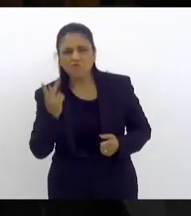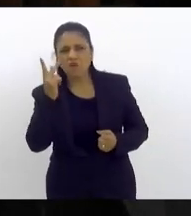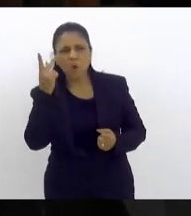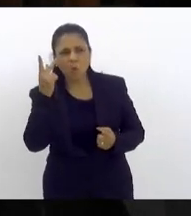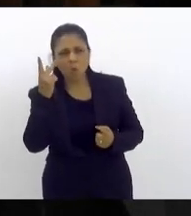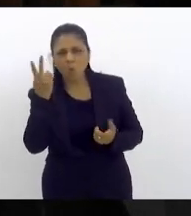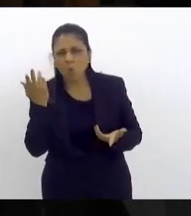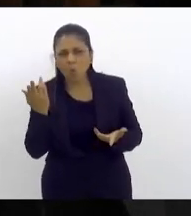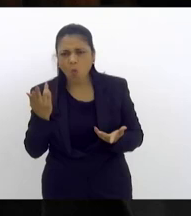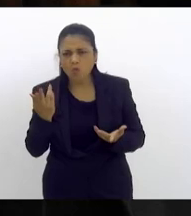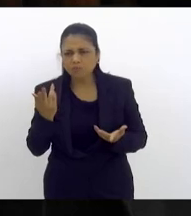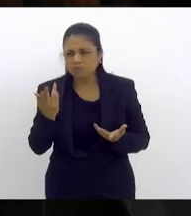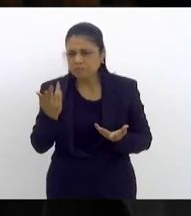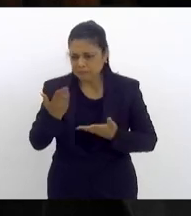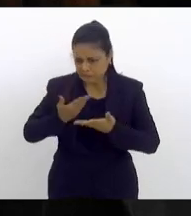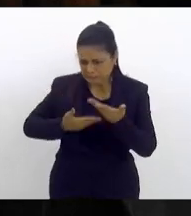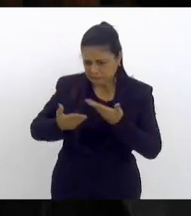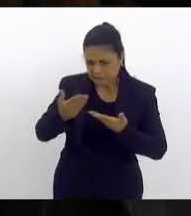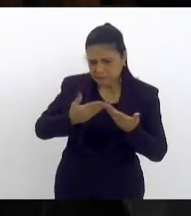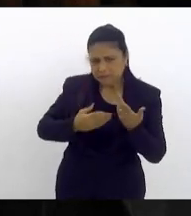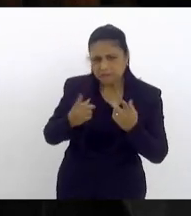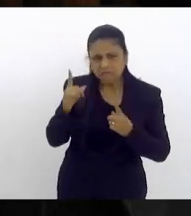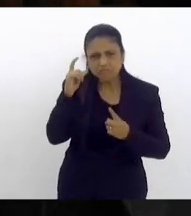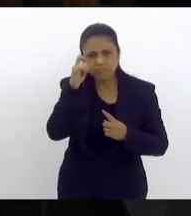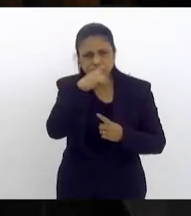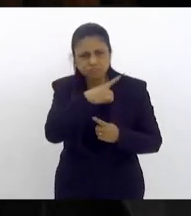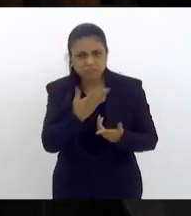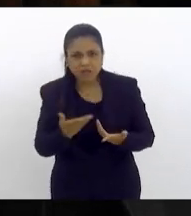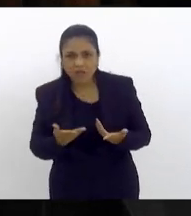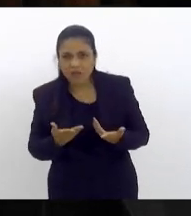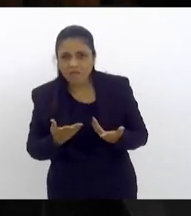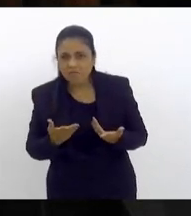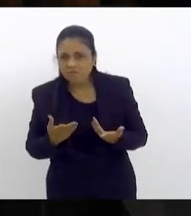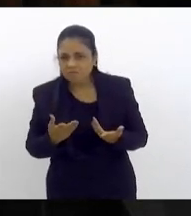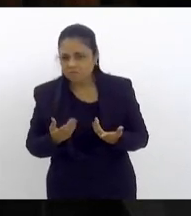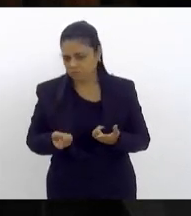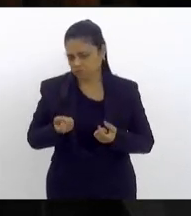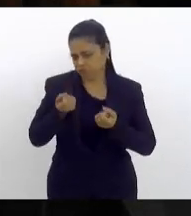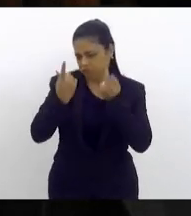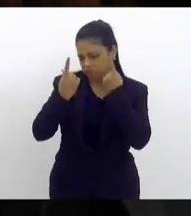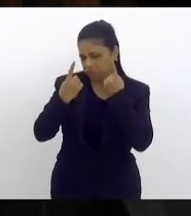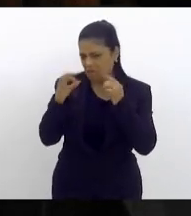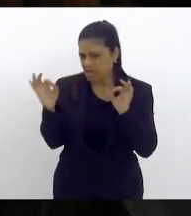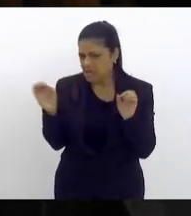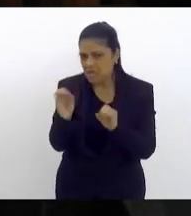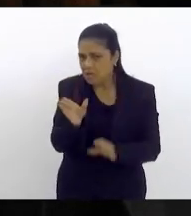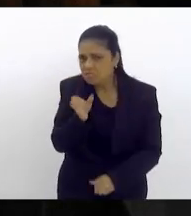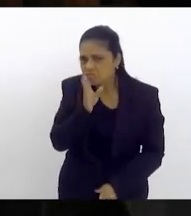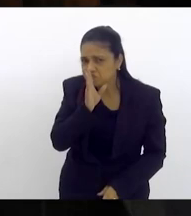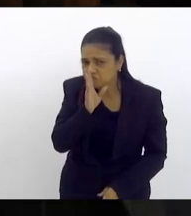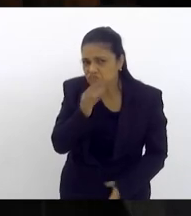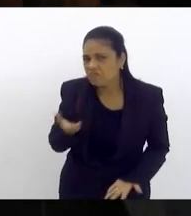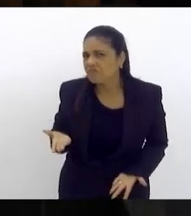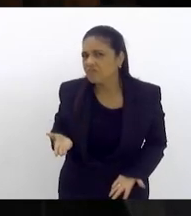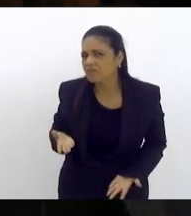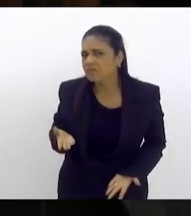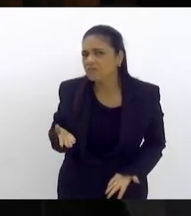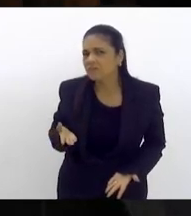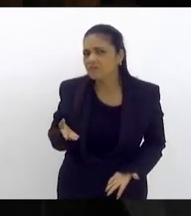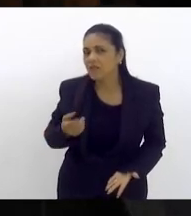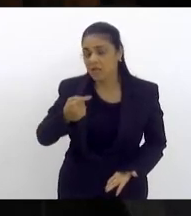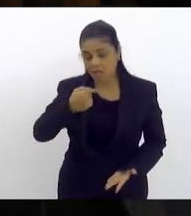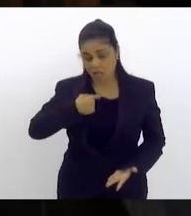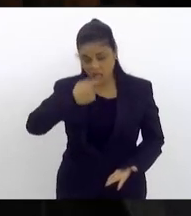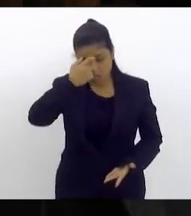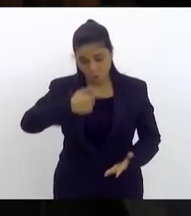de fato numa transação nebulosa e que ninguém falou nada ninguém falou eu tive eu não